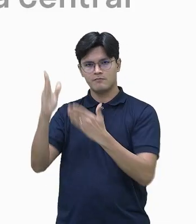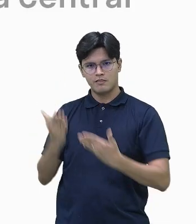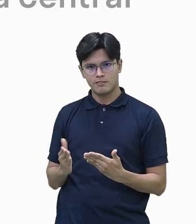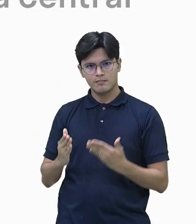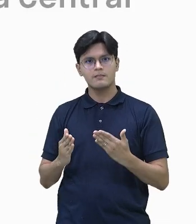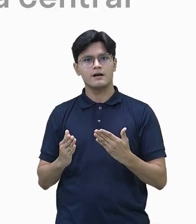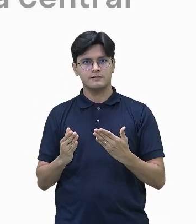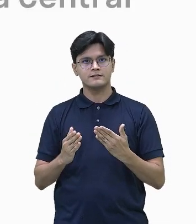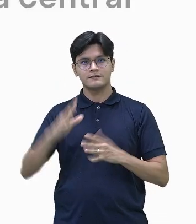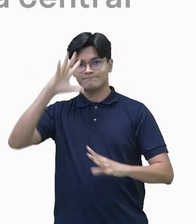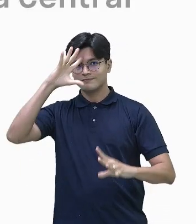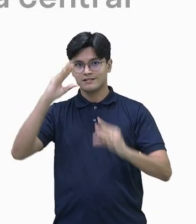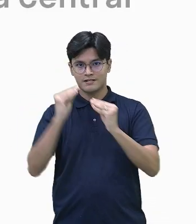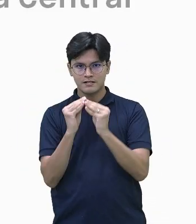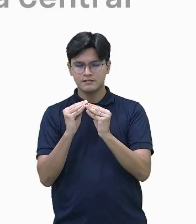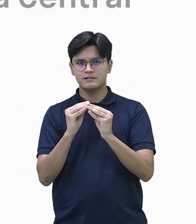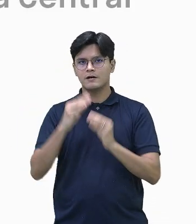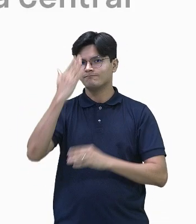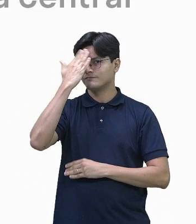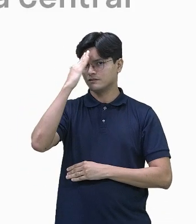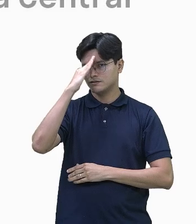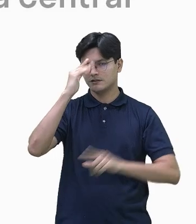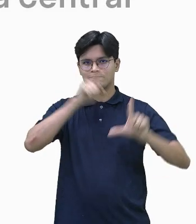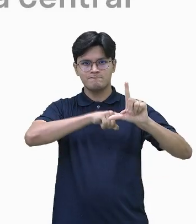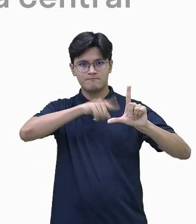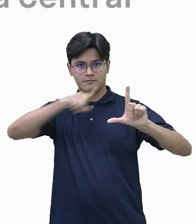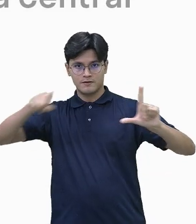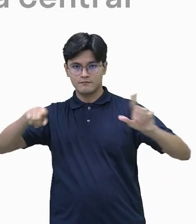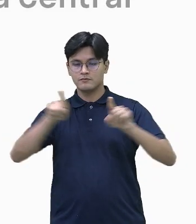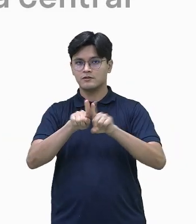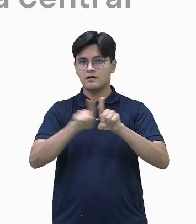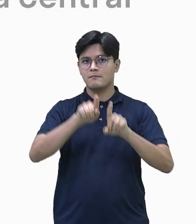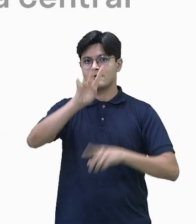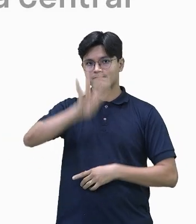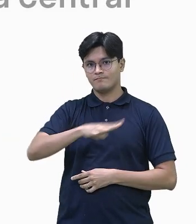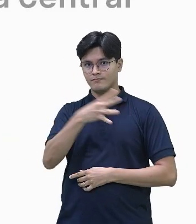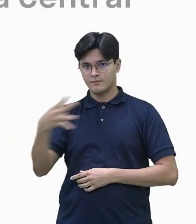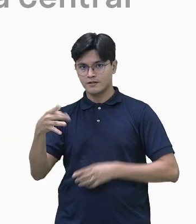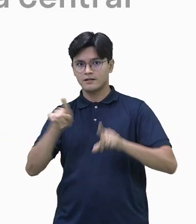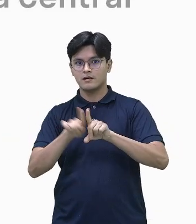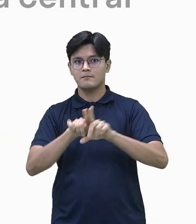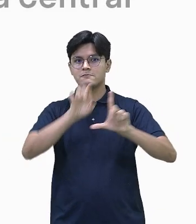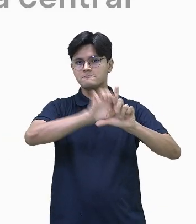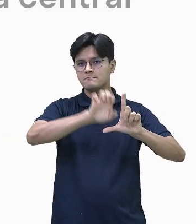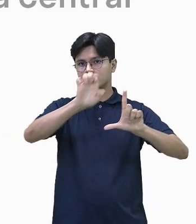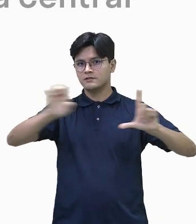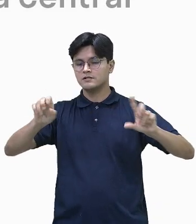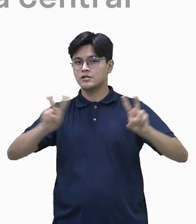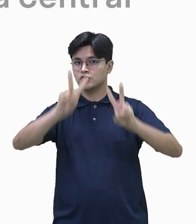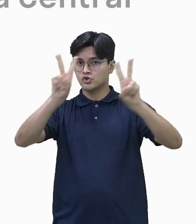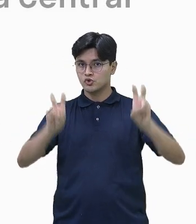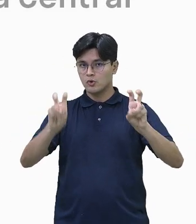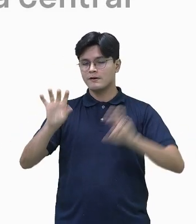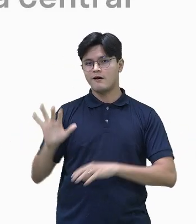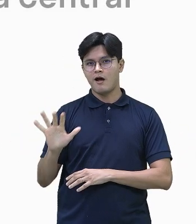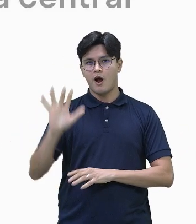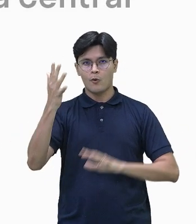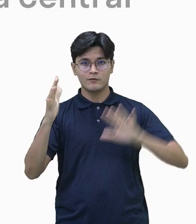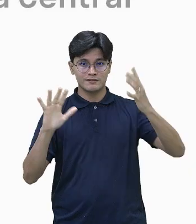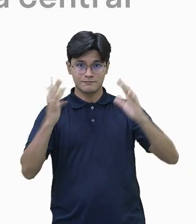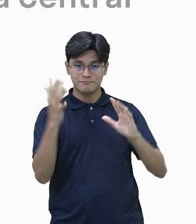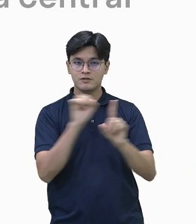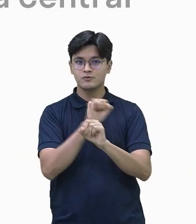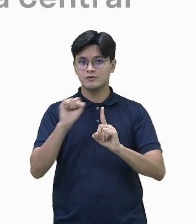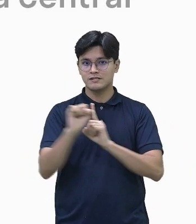e tabelas, estatísticas sobre fenômenos sociais, fluxos migratórios na América Latina,